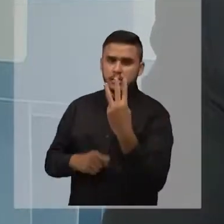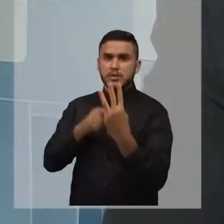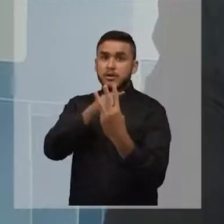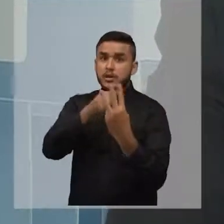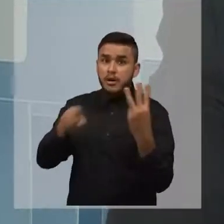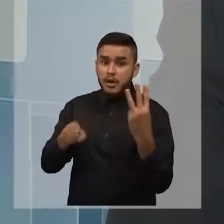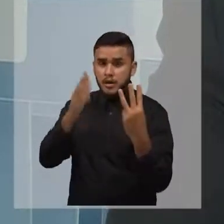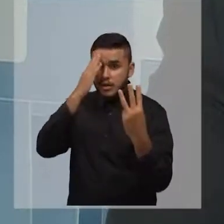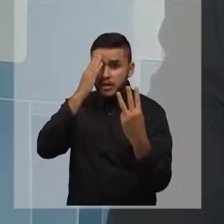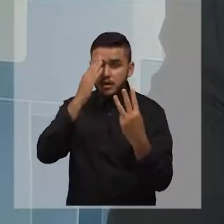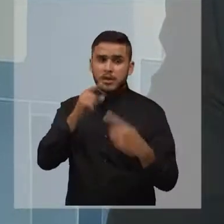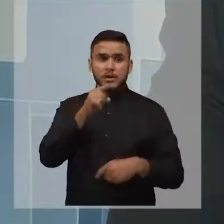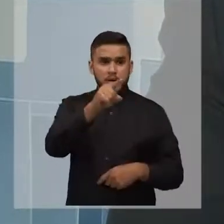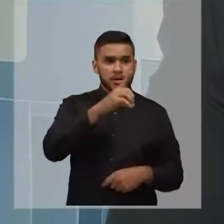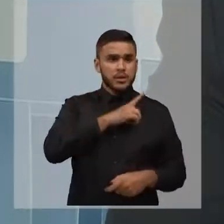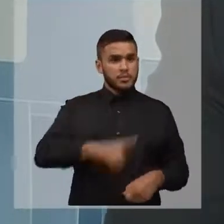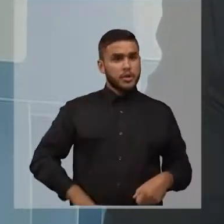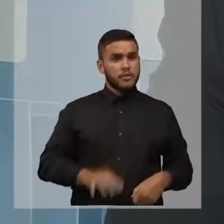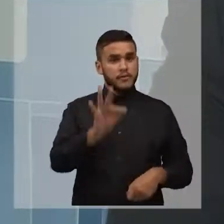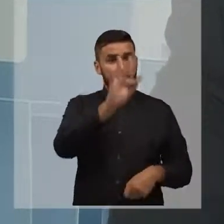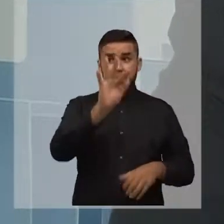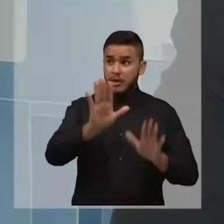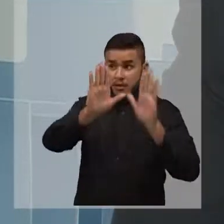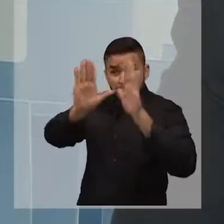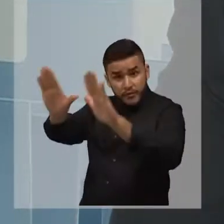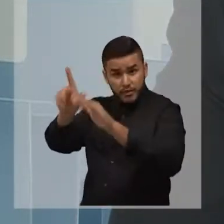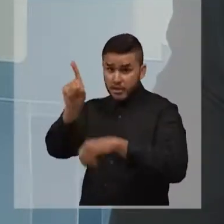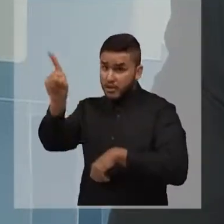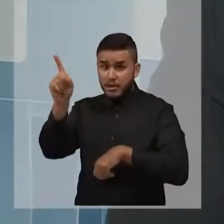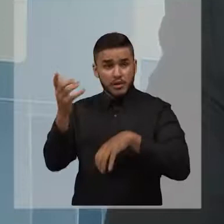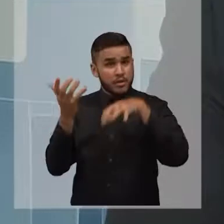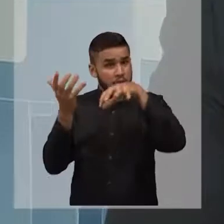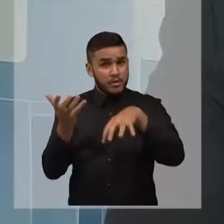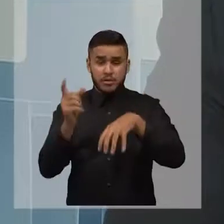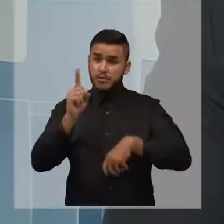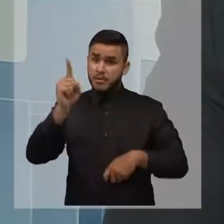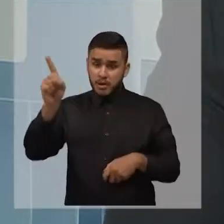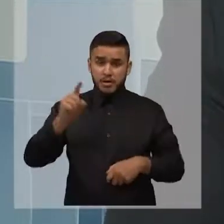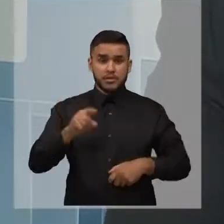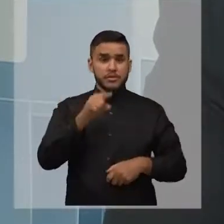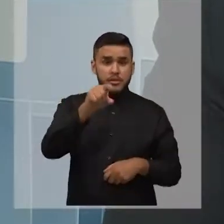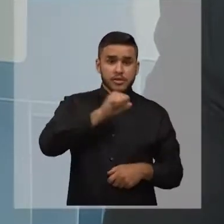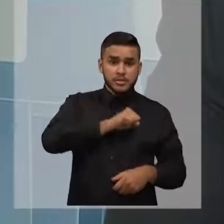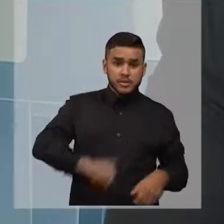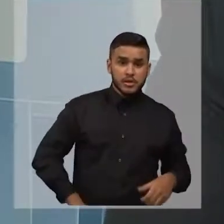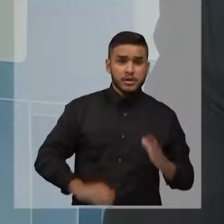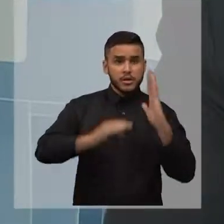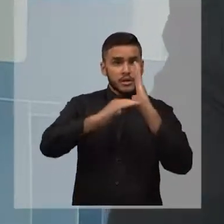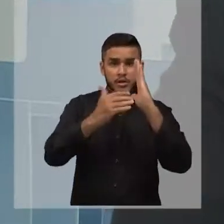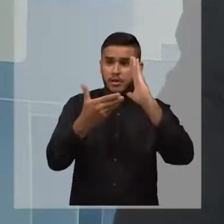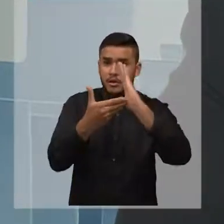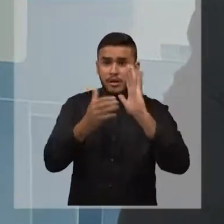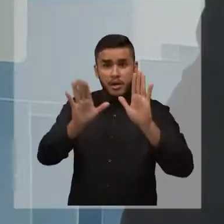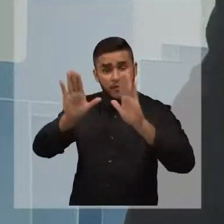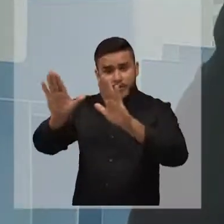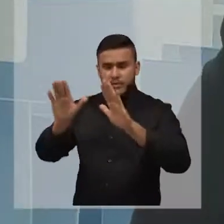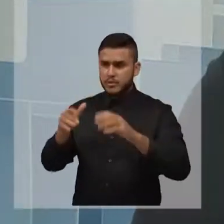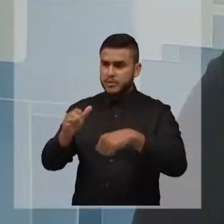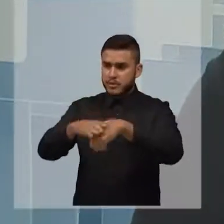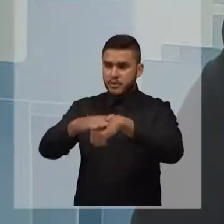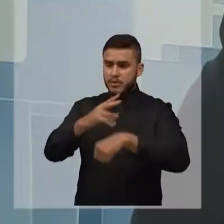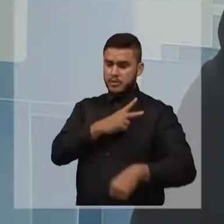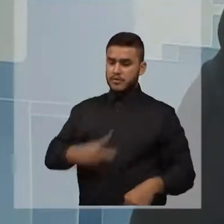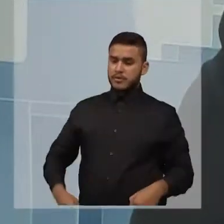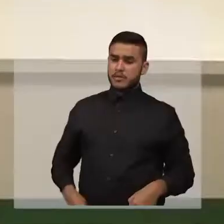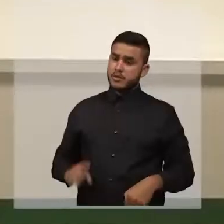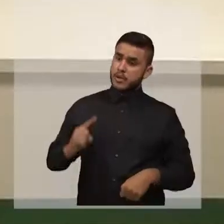mergulhem. Você é deputado federal, fique lá na Câmara. Você é senador, fique no Senado. Cuidem da vida de vocês. E você é vereador,